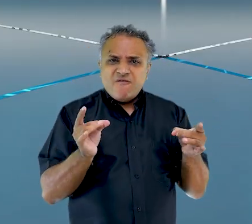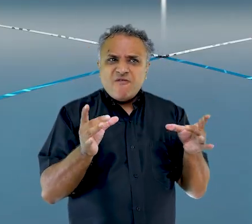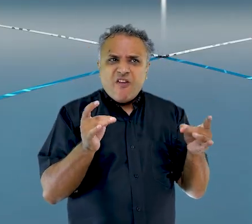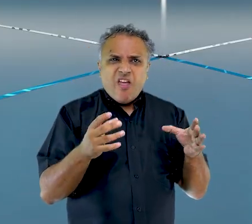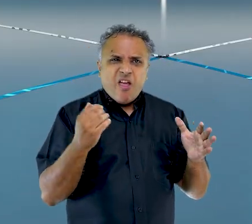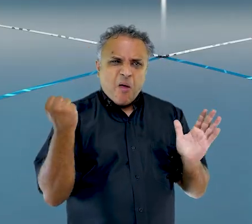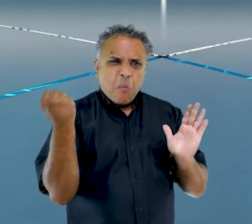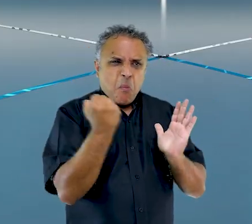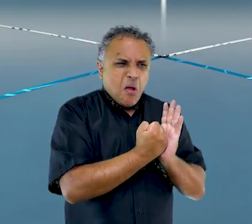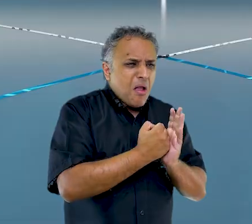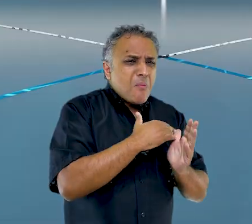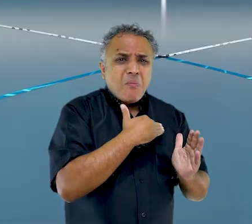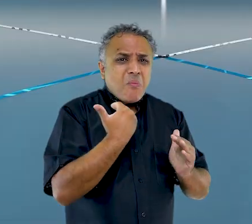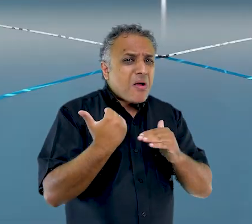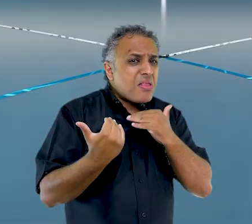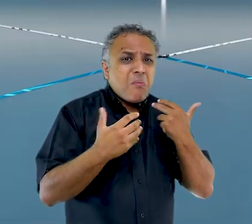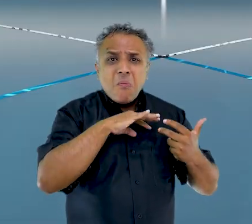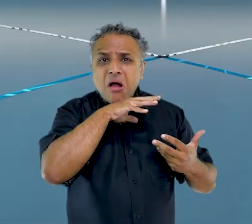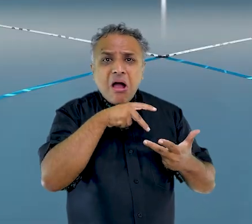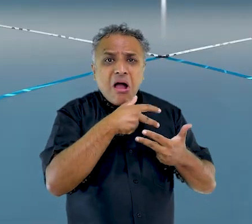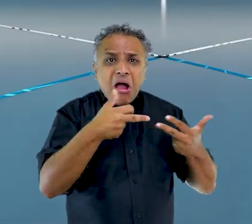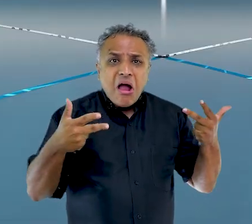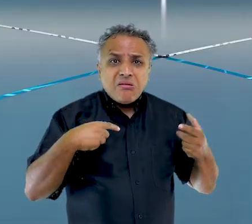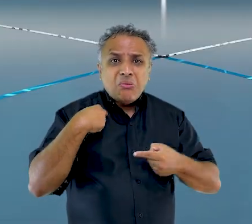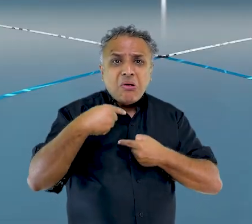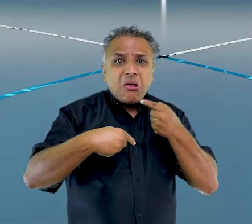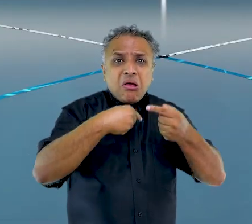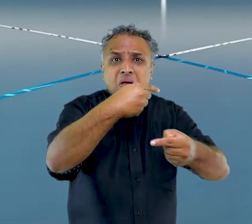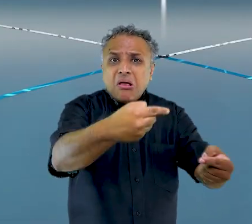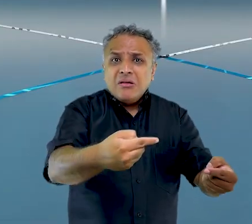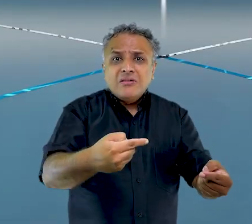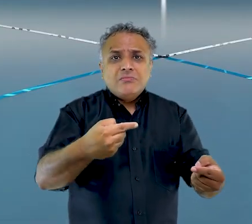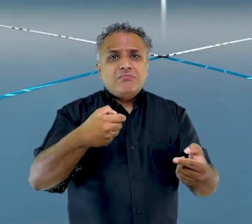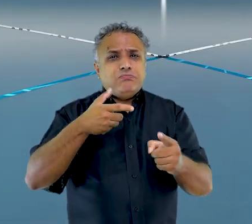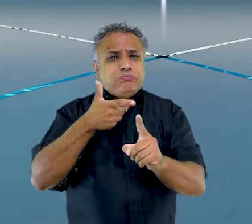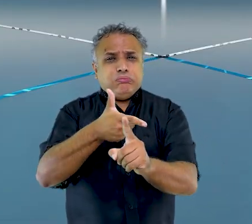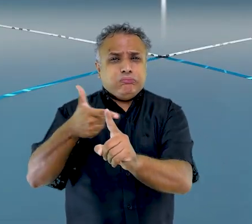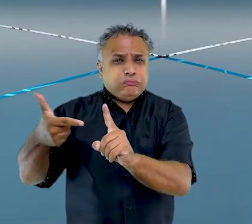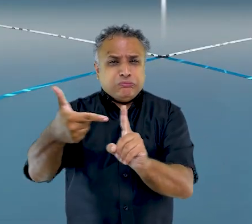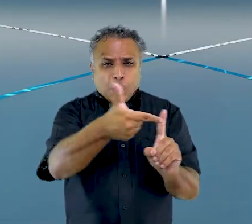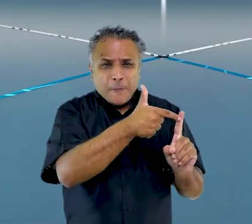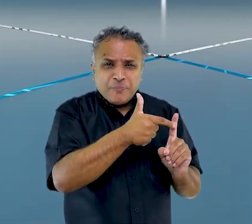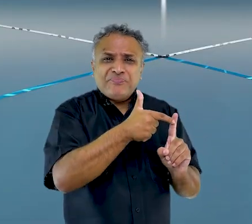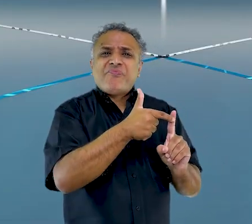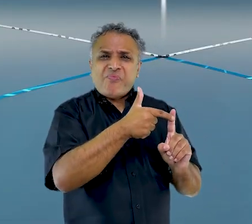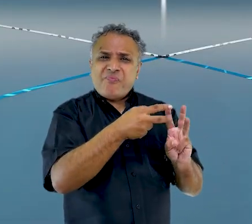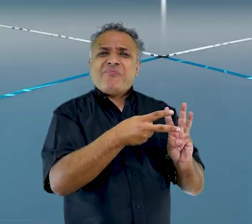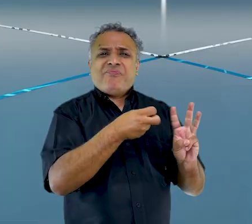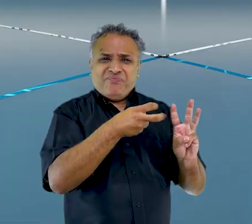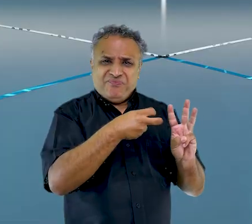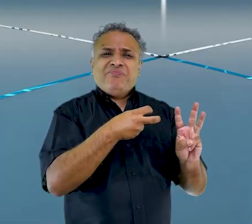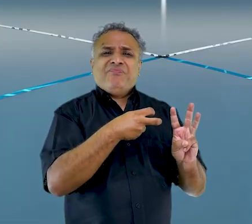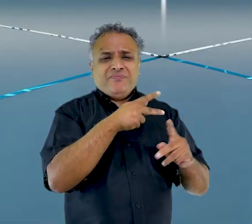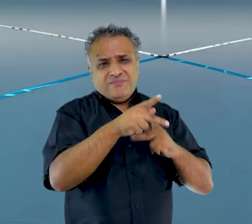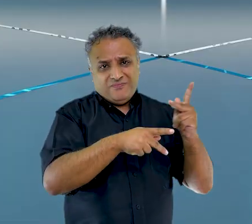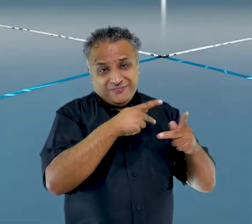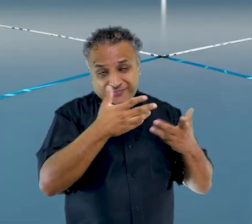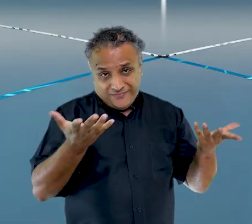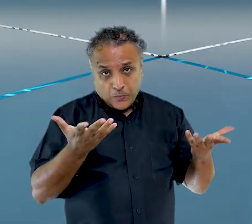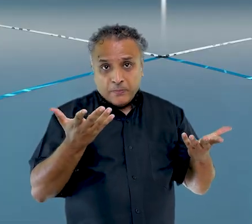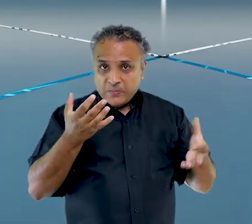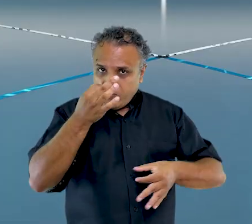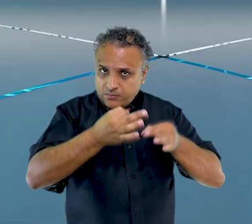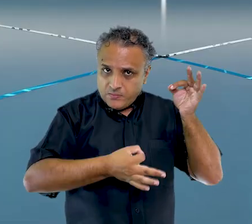de espécies, redução da diversidade genética e extermínio de populações indígenas. Agora, uma decisão da